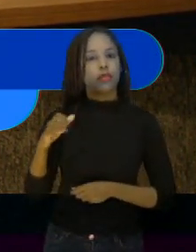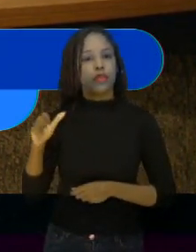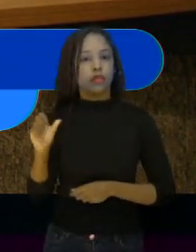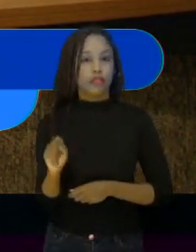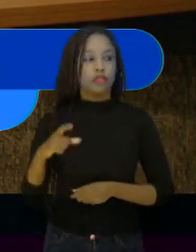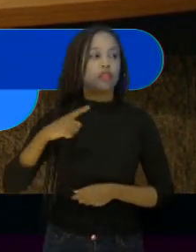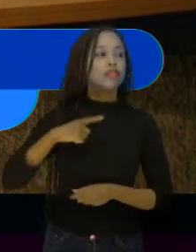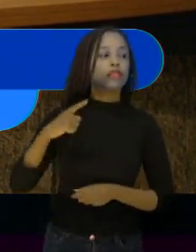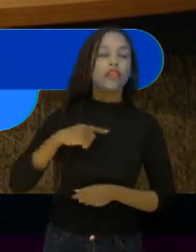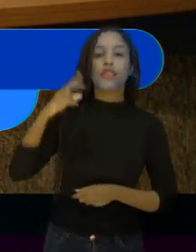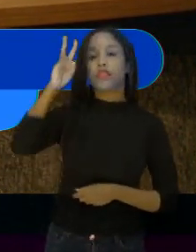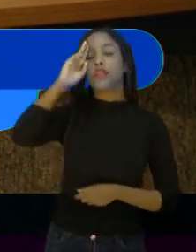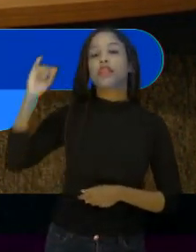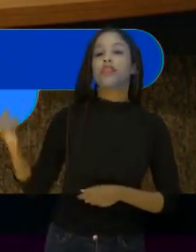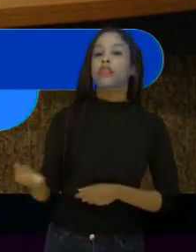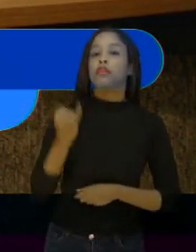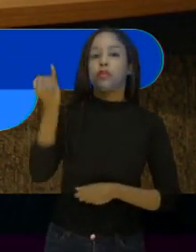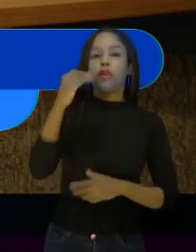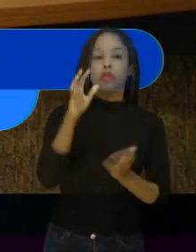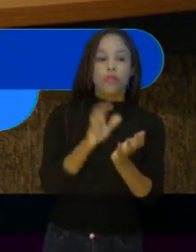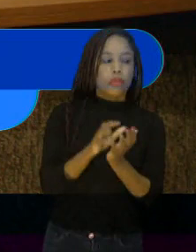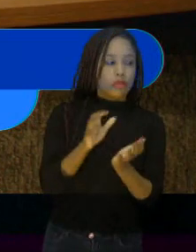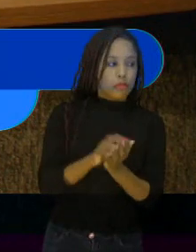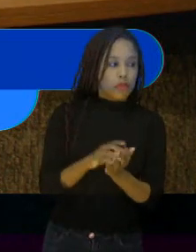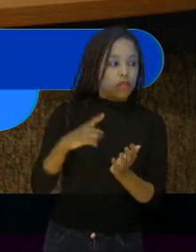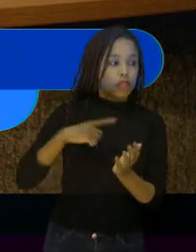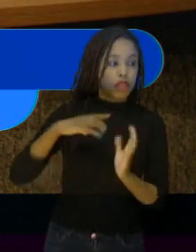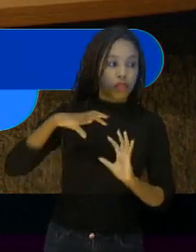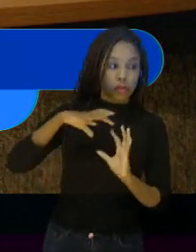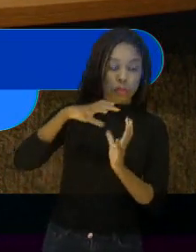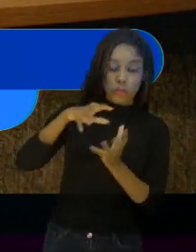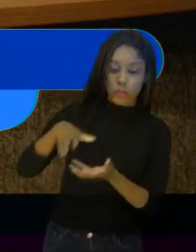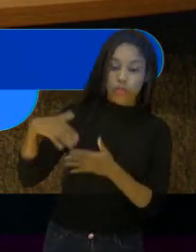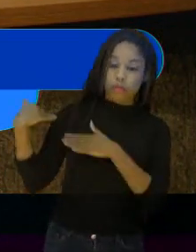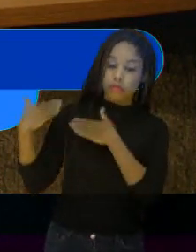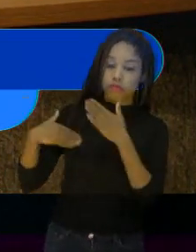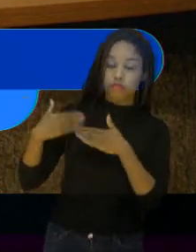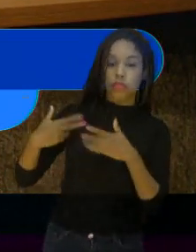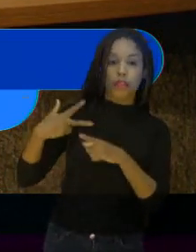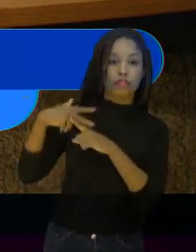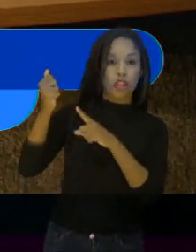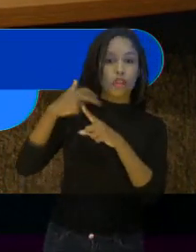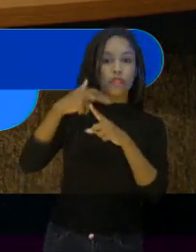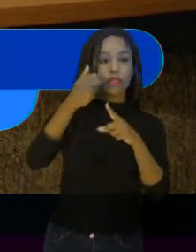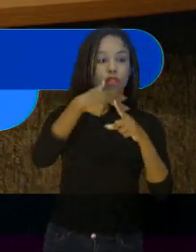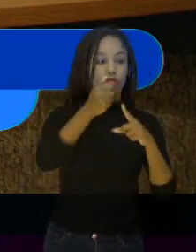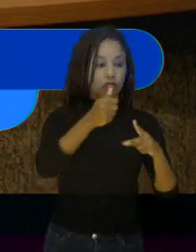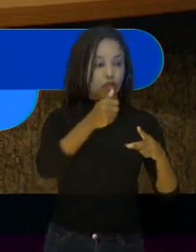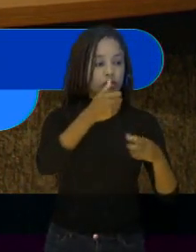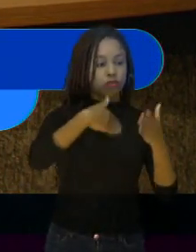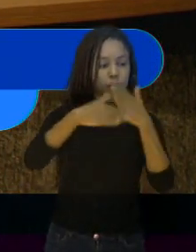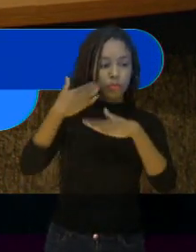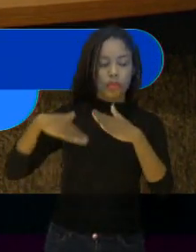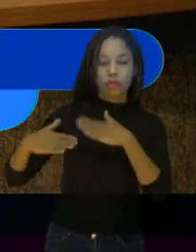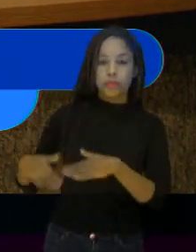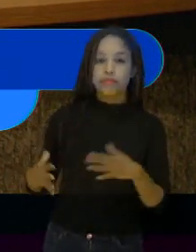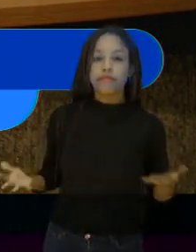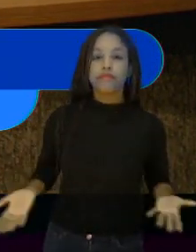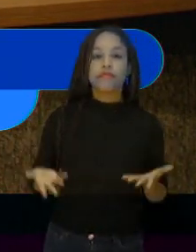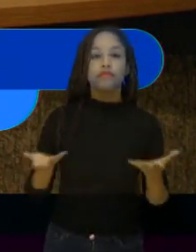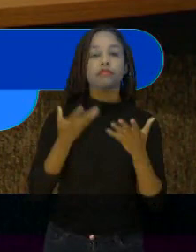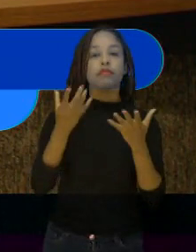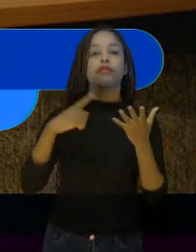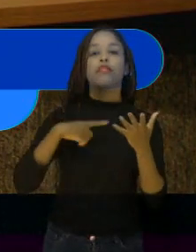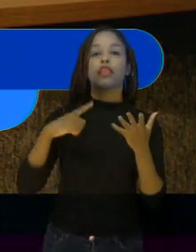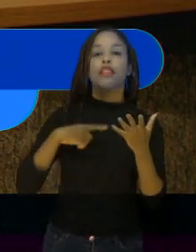insurreição pernambucana, que tirou do nada o mundo grandioso da sucessão de vitórias dramáticas que culminou a